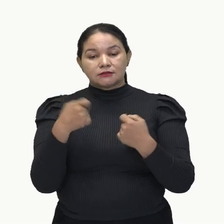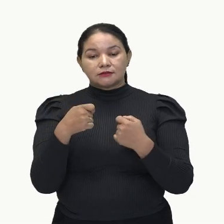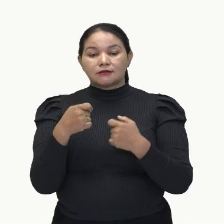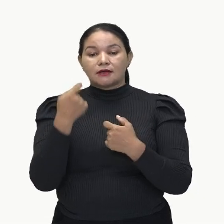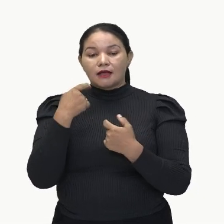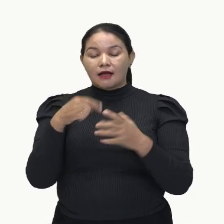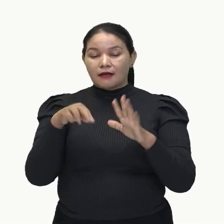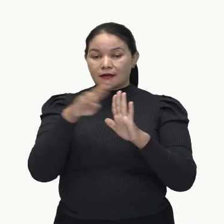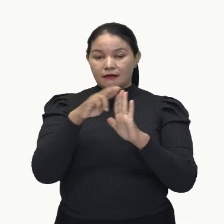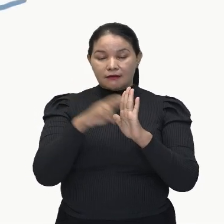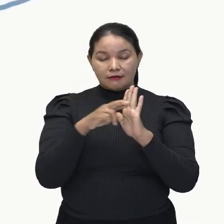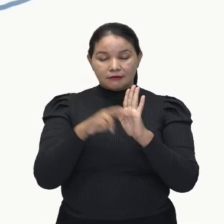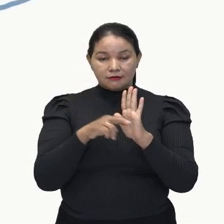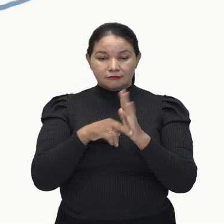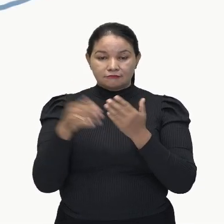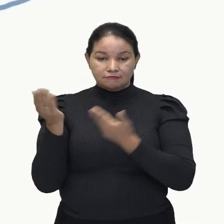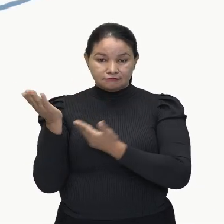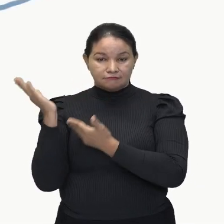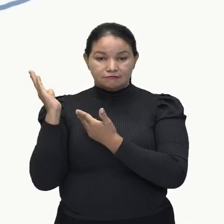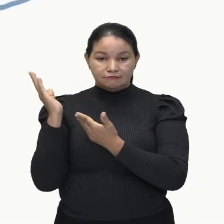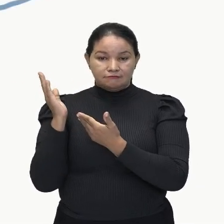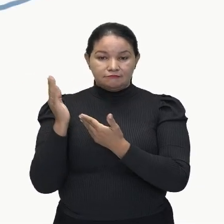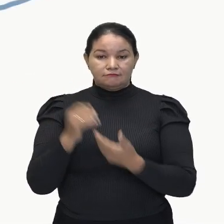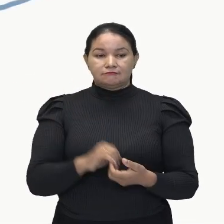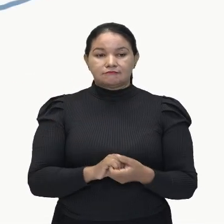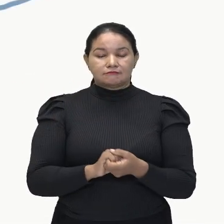sim e aqui na imagem nós temos